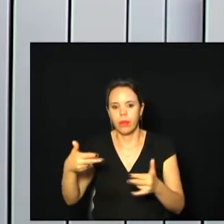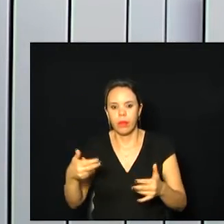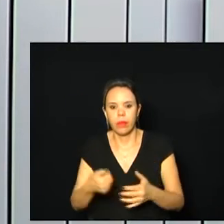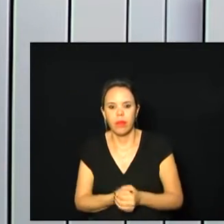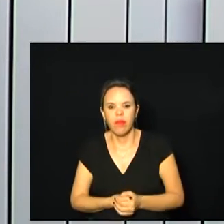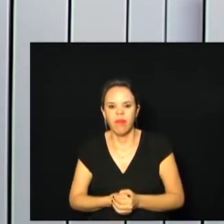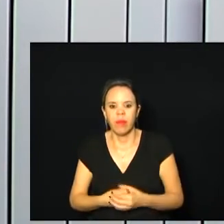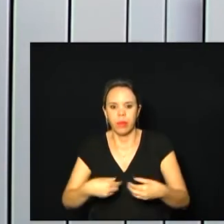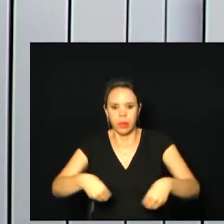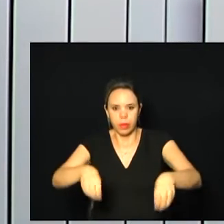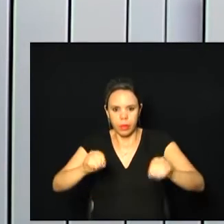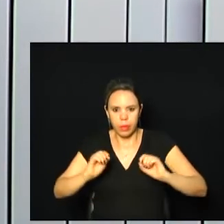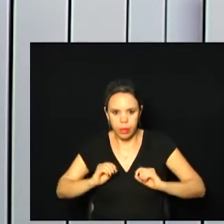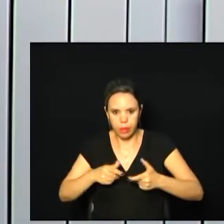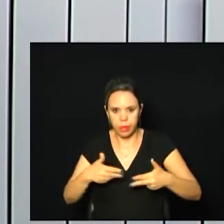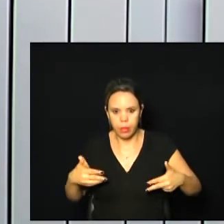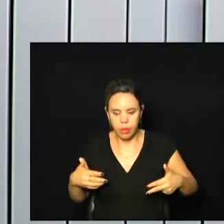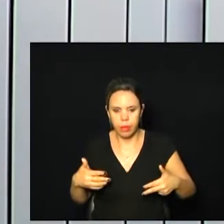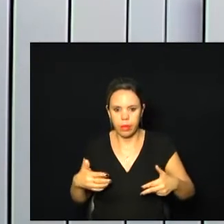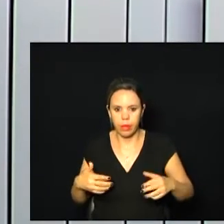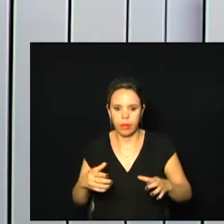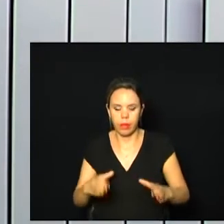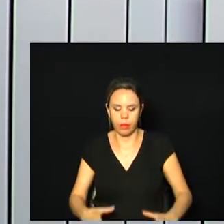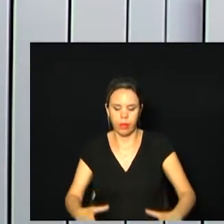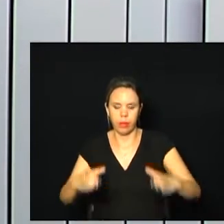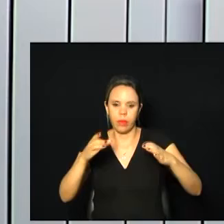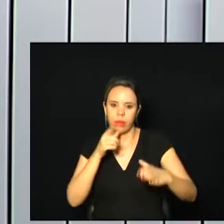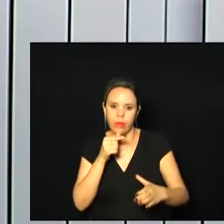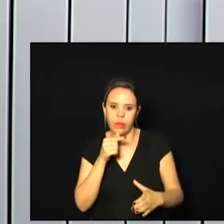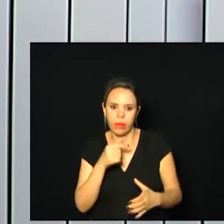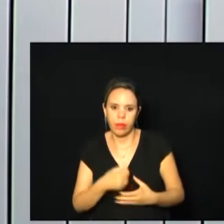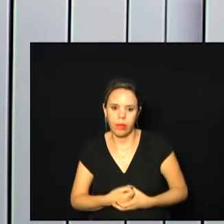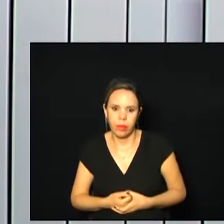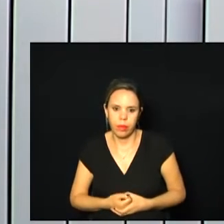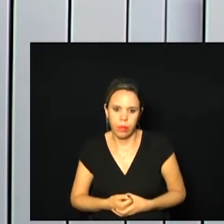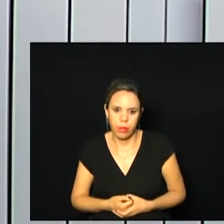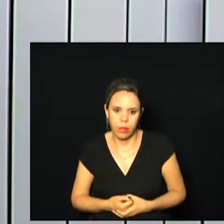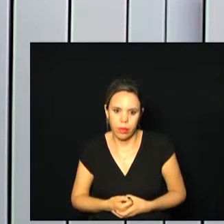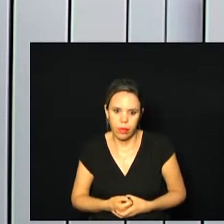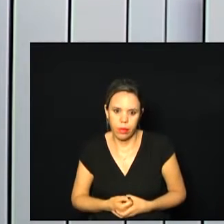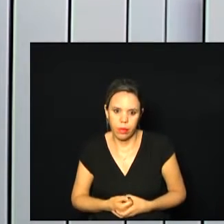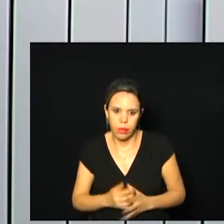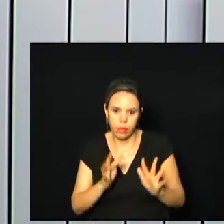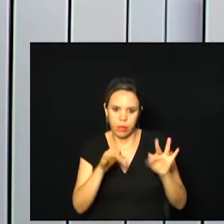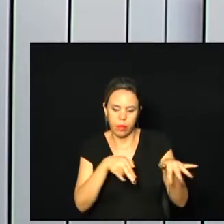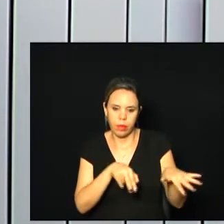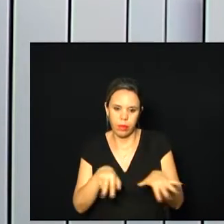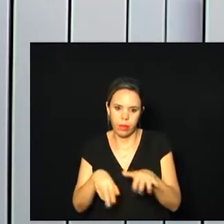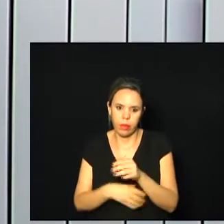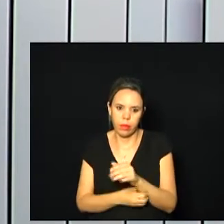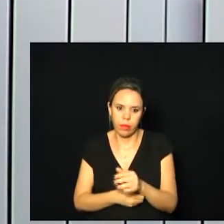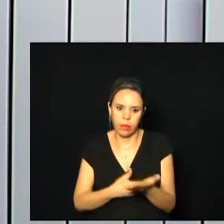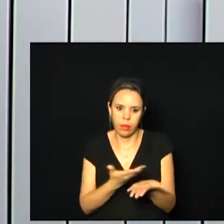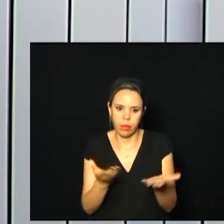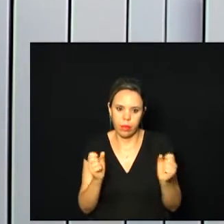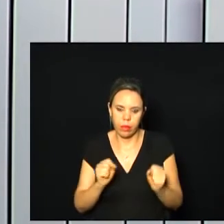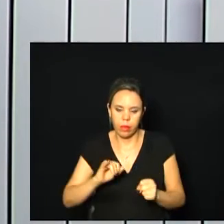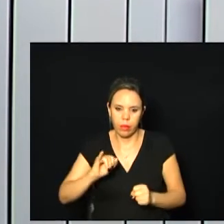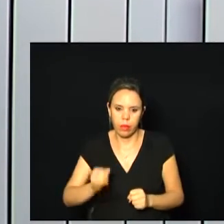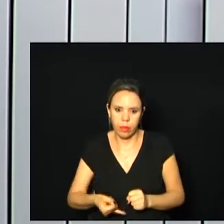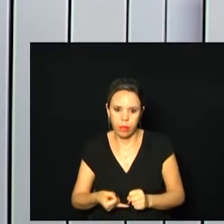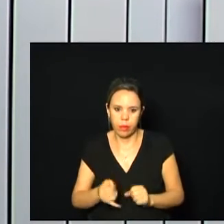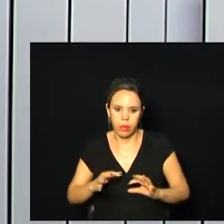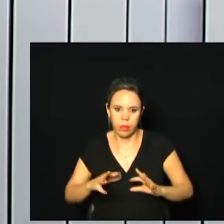vaporizadores, toalhas molhadas, recipientes com água. Bom, e neste fim de semana, para você poder aproveitar